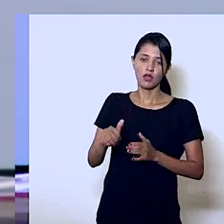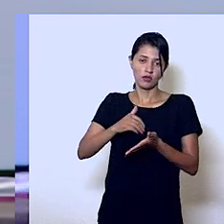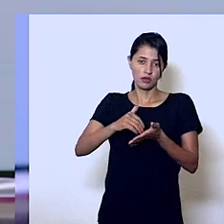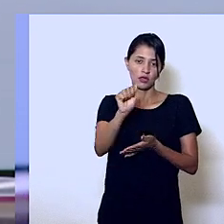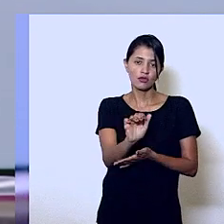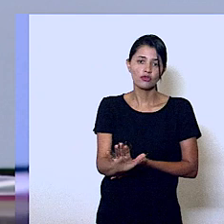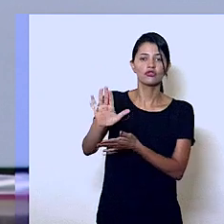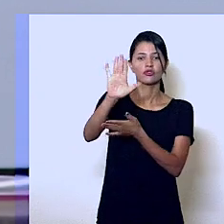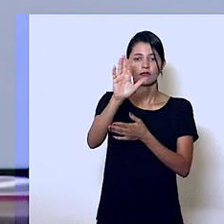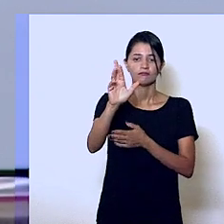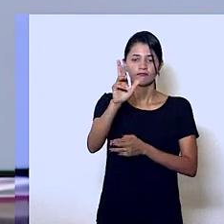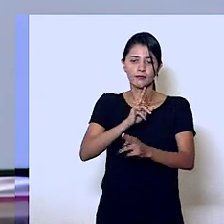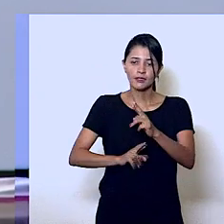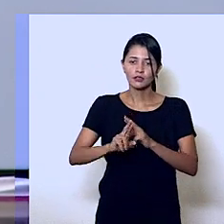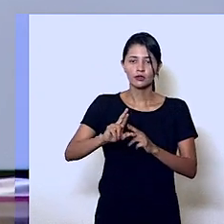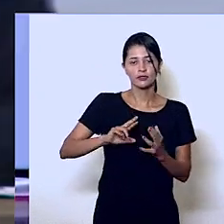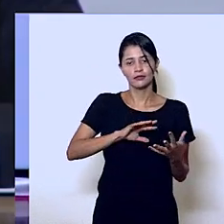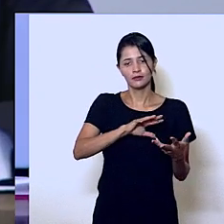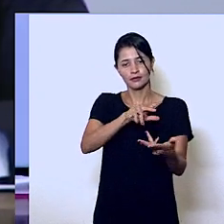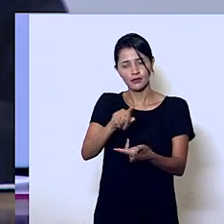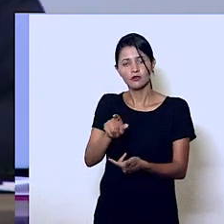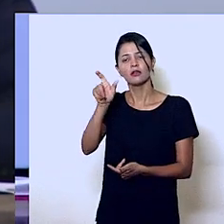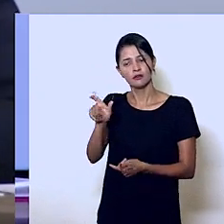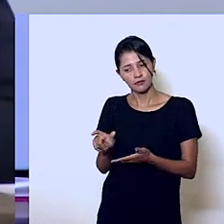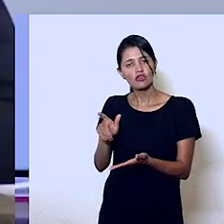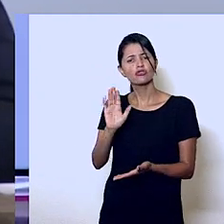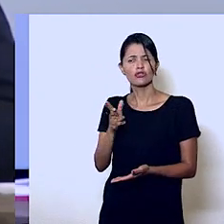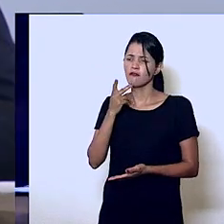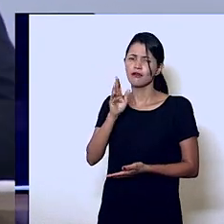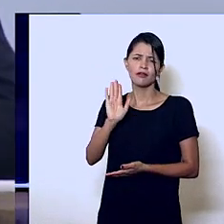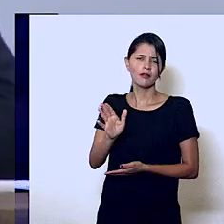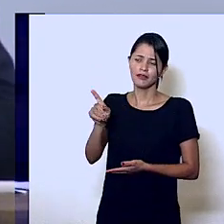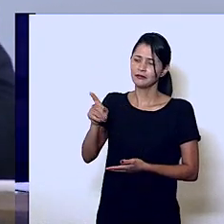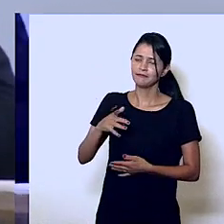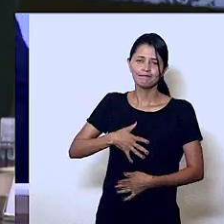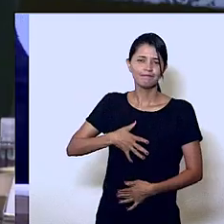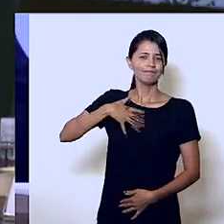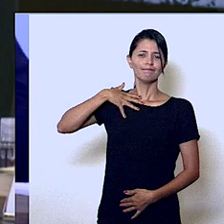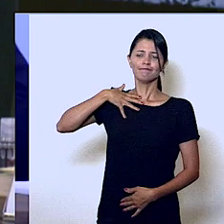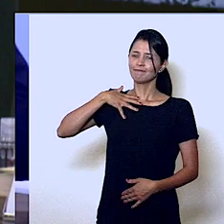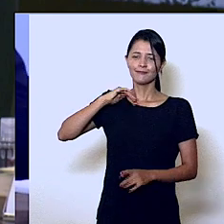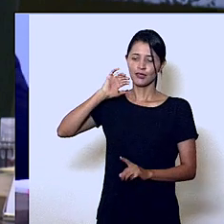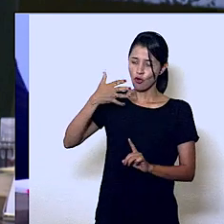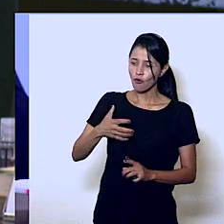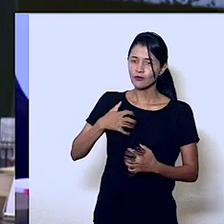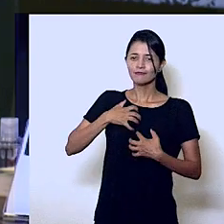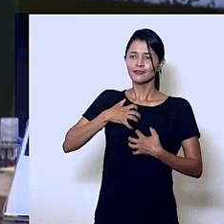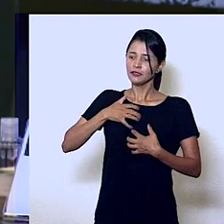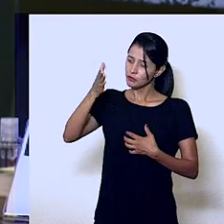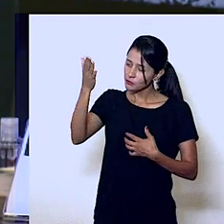Exteriores. Eu já disse da minha imensa satisfação e honra de ter Vossa Excelência como